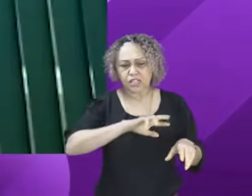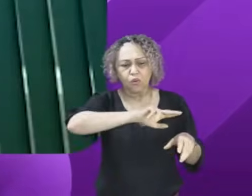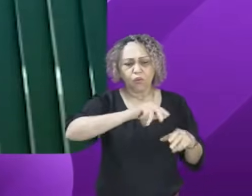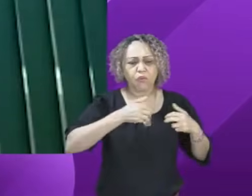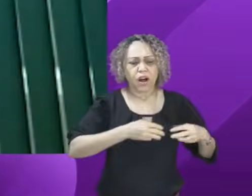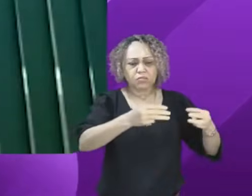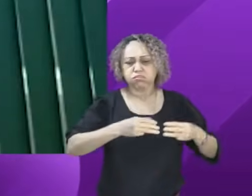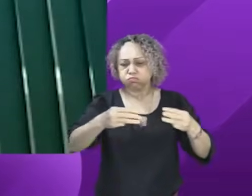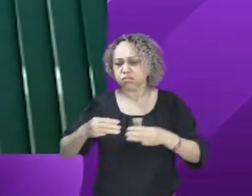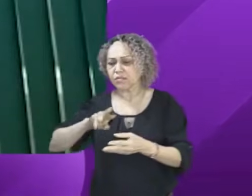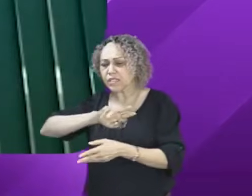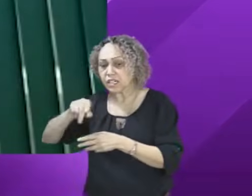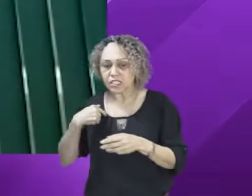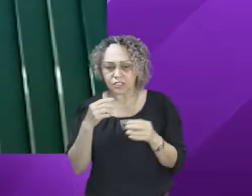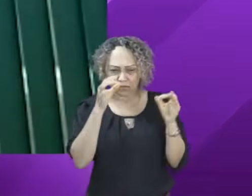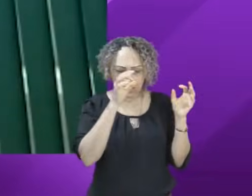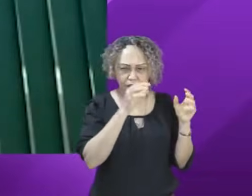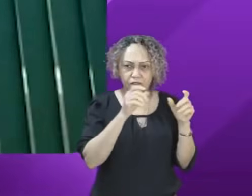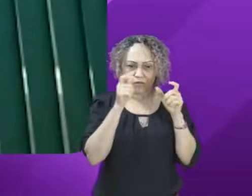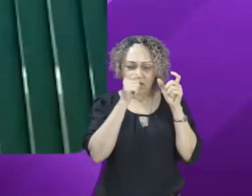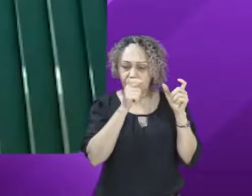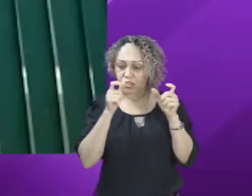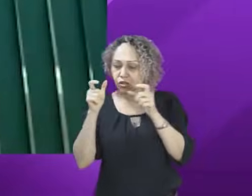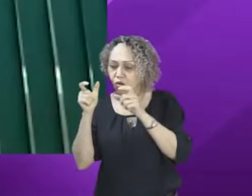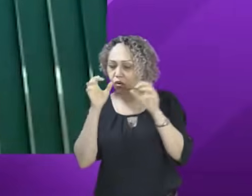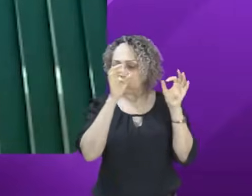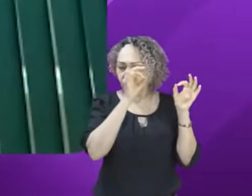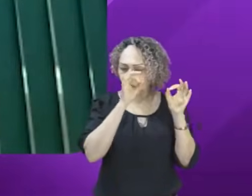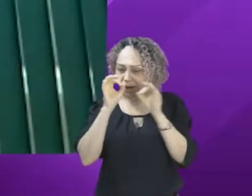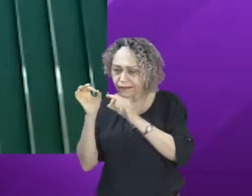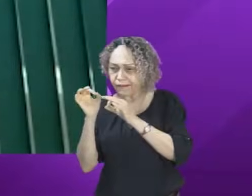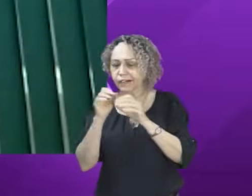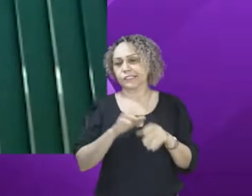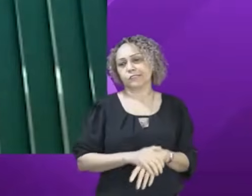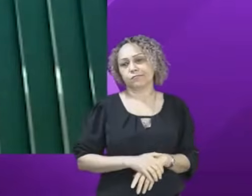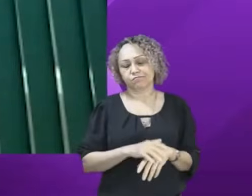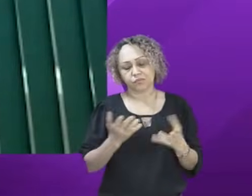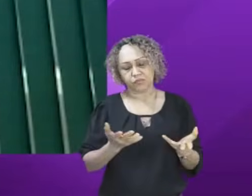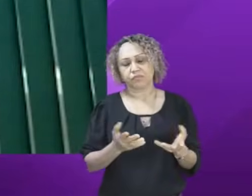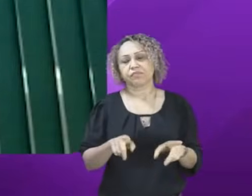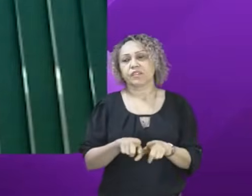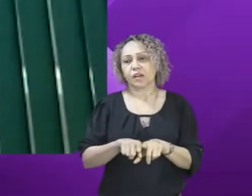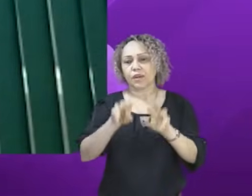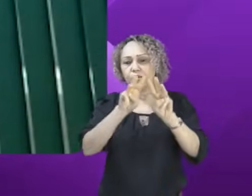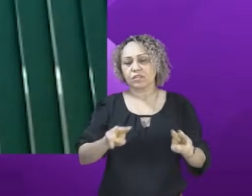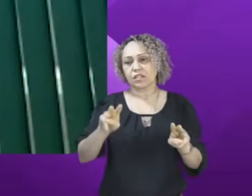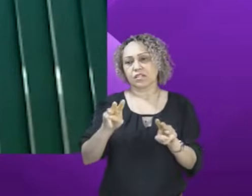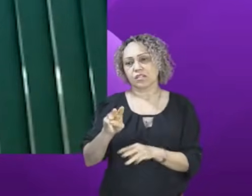do presidente Lula e do governo. Além disso, acompanhar sites também como a Agência Gov e o